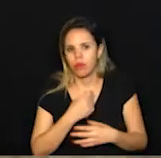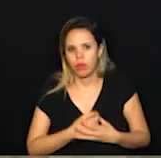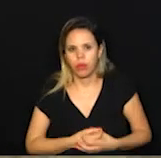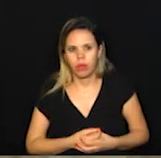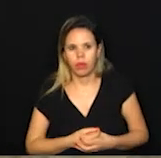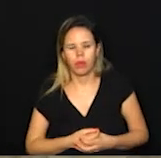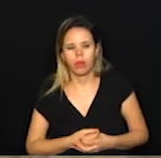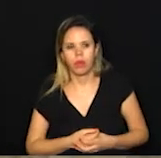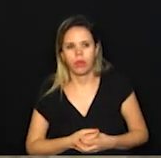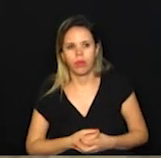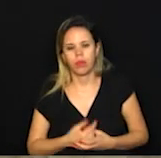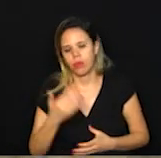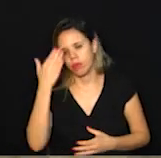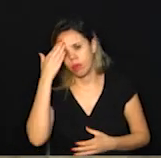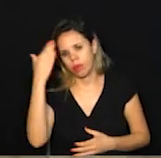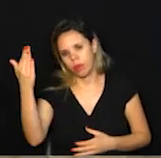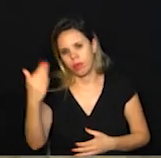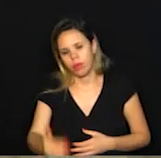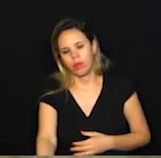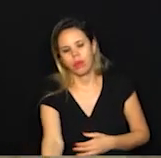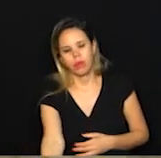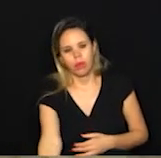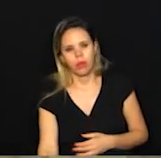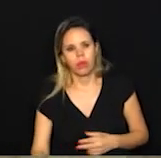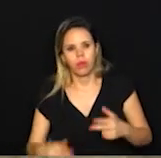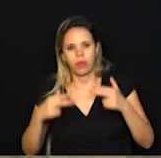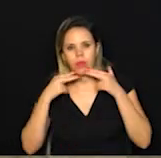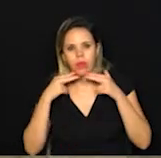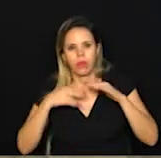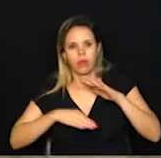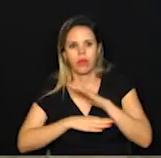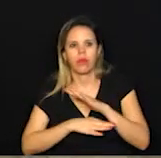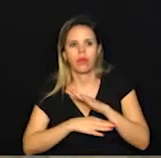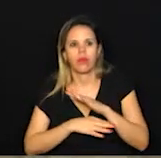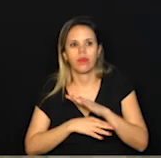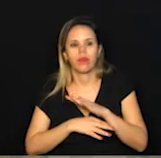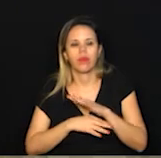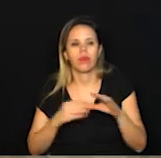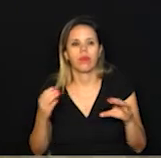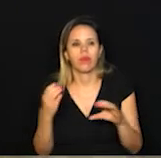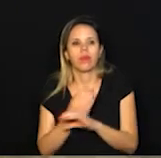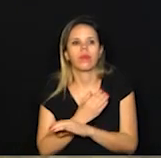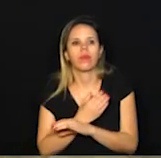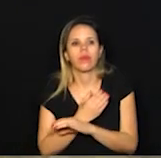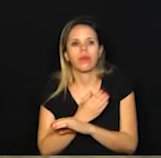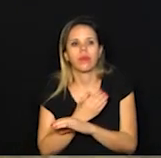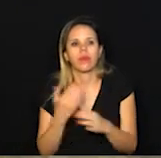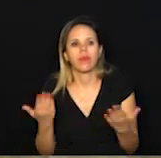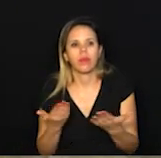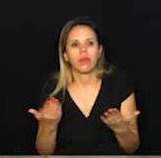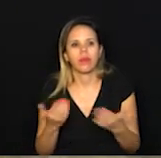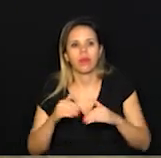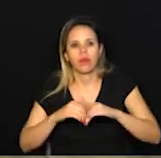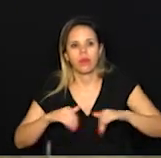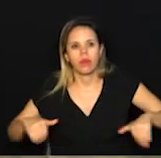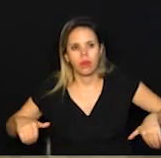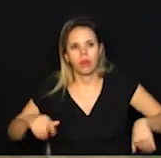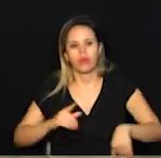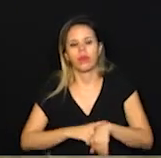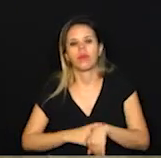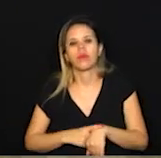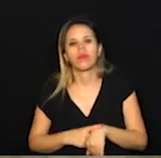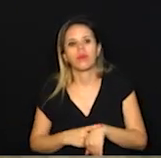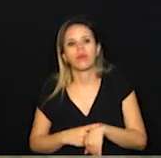Campinas. Mina Abreu, muito obrigado pelas notícias do Legislativo de forma completa, né? Hoje até dividimos em duas